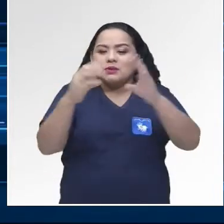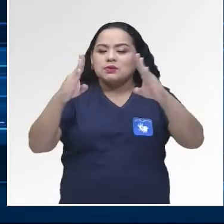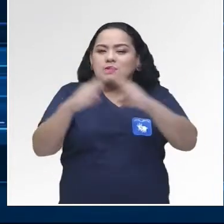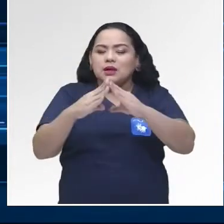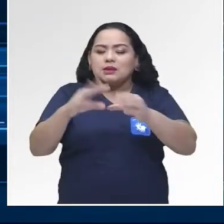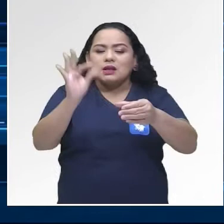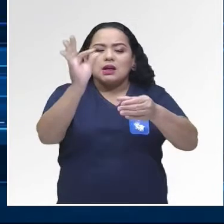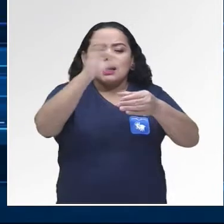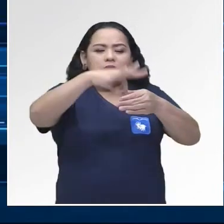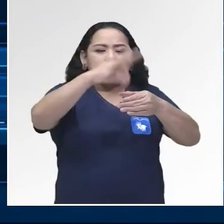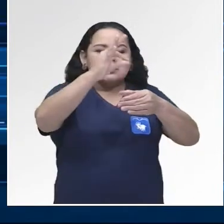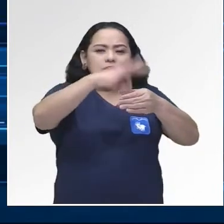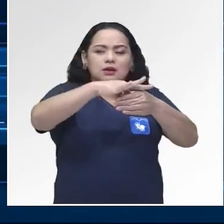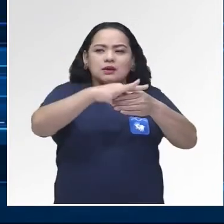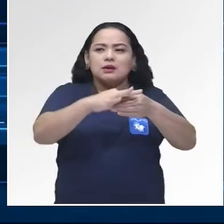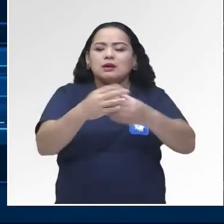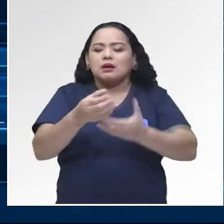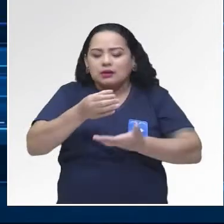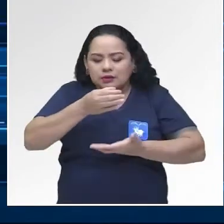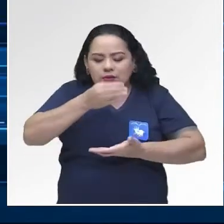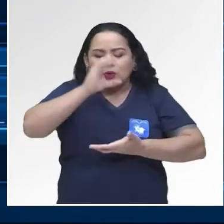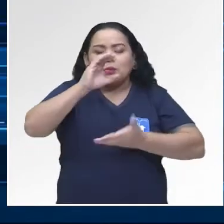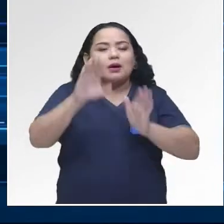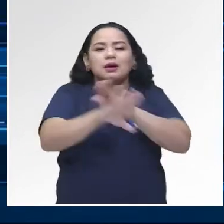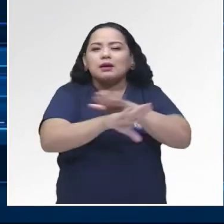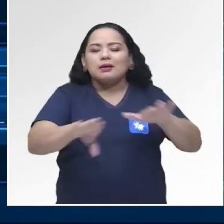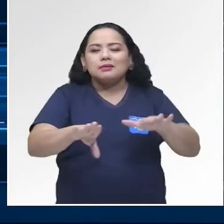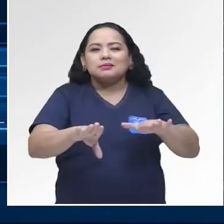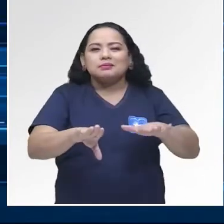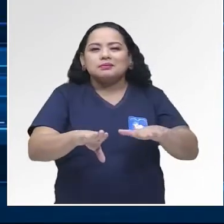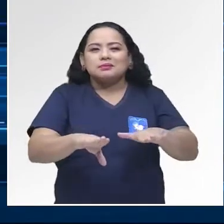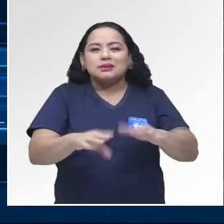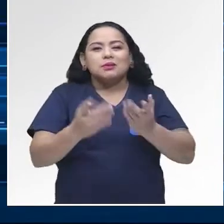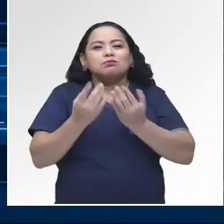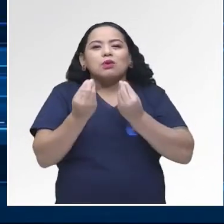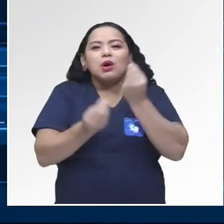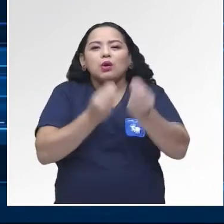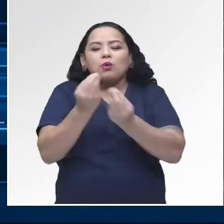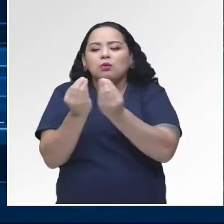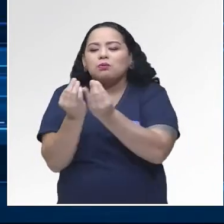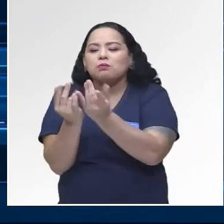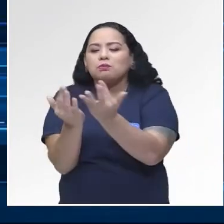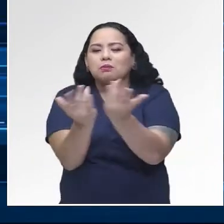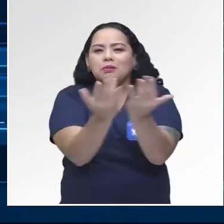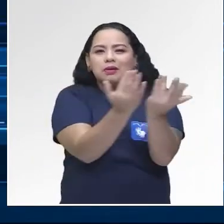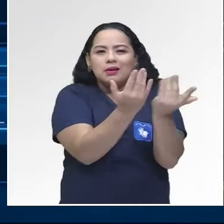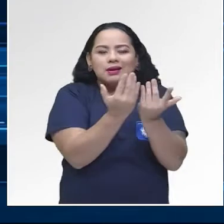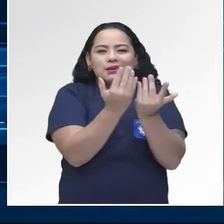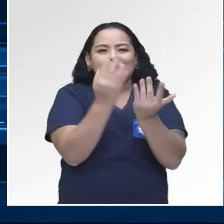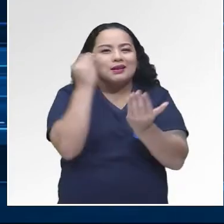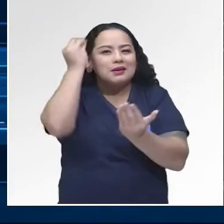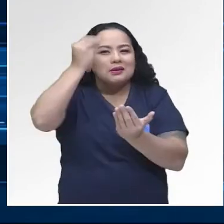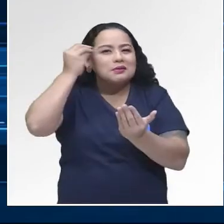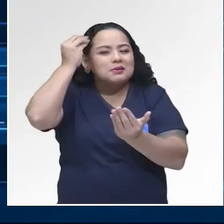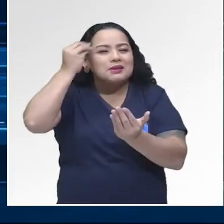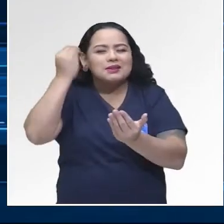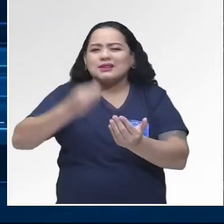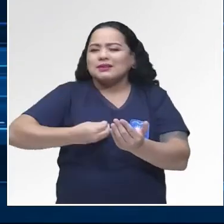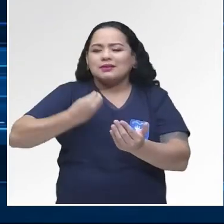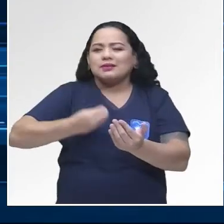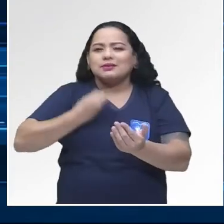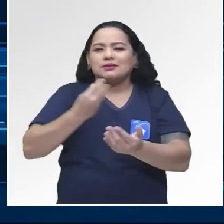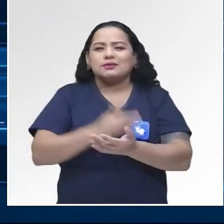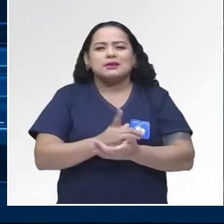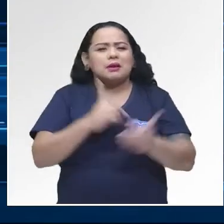e toma e passa. Então o senso comum, a experiência vivida, sem nenhum outro tipo